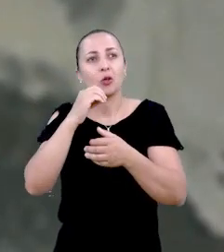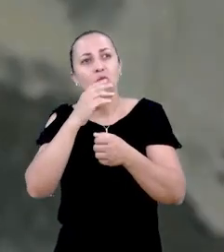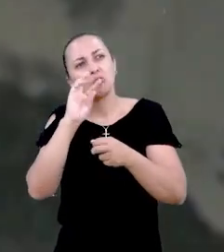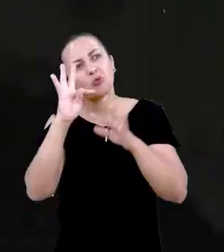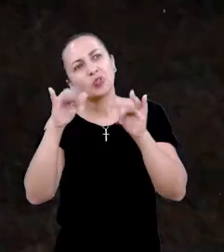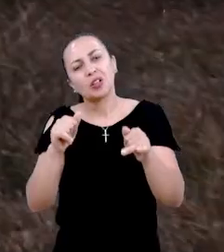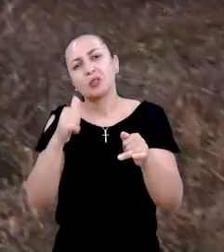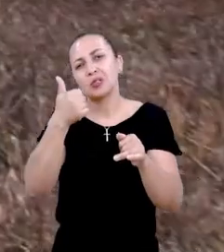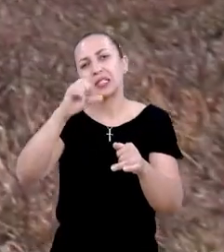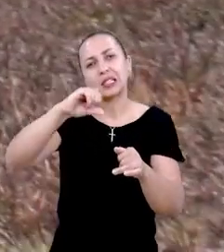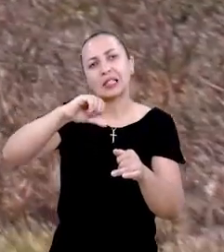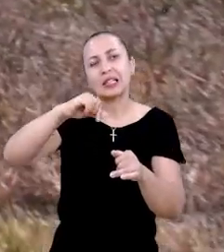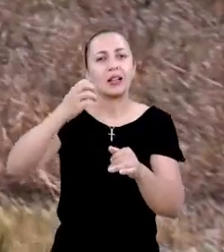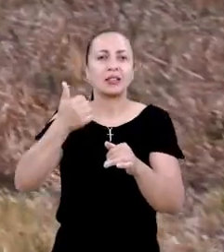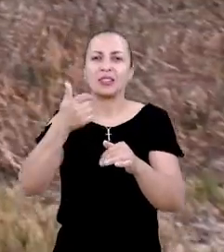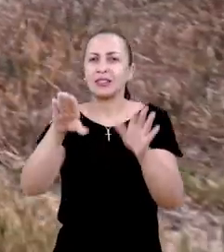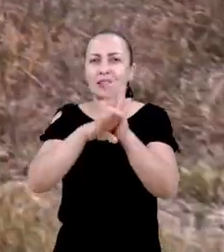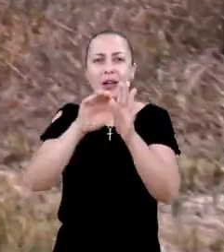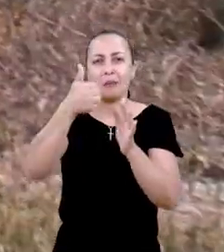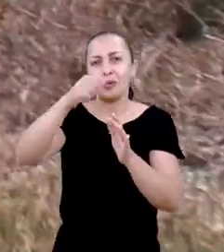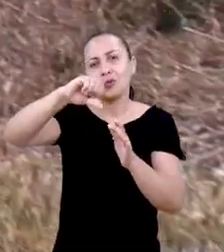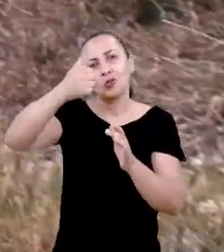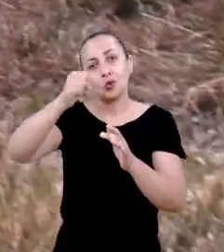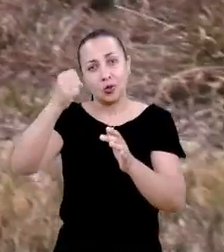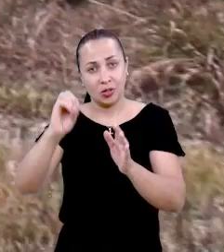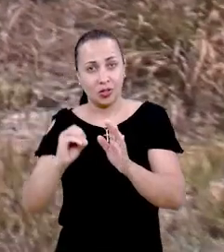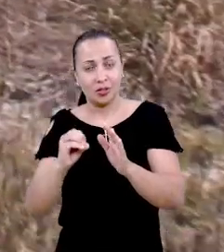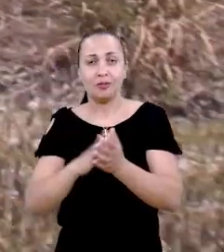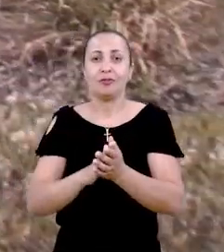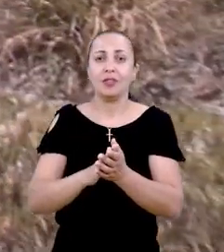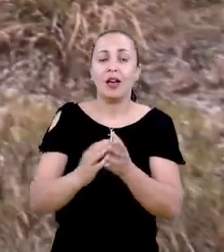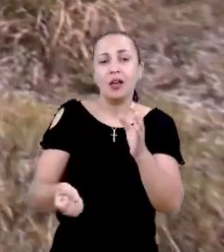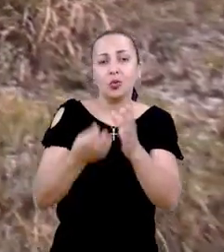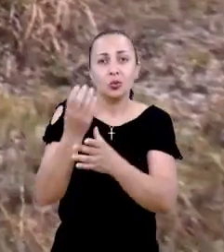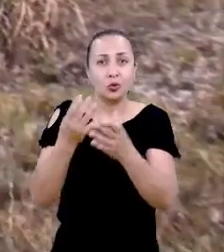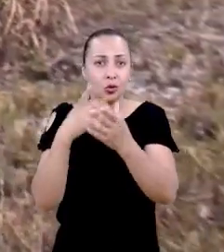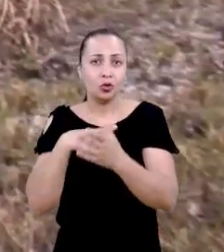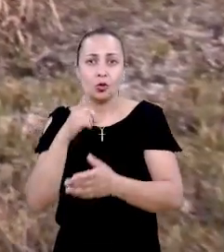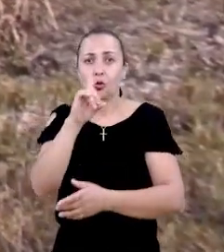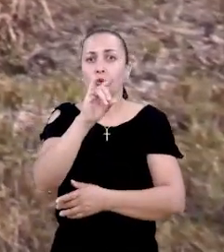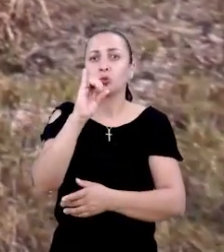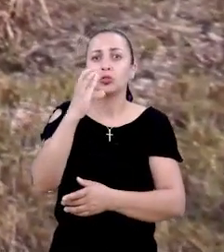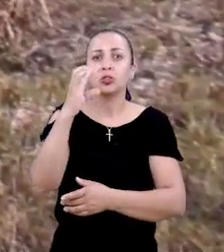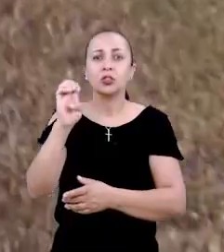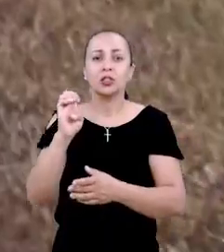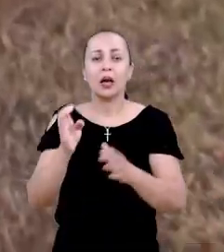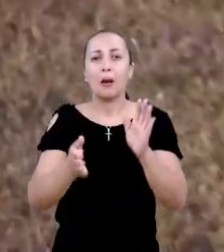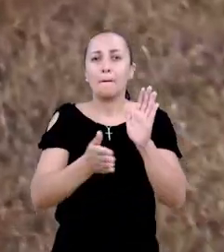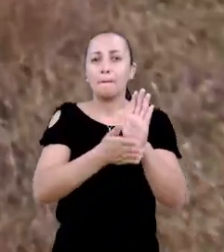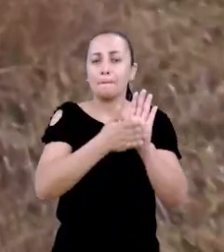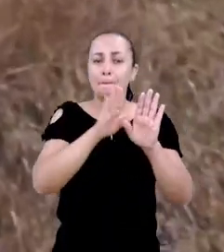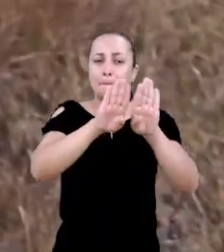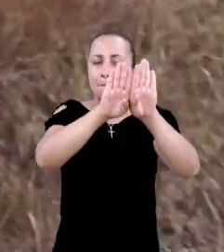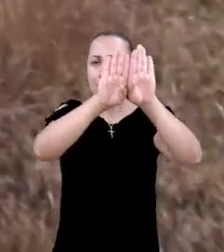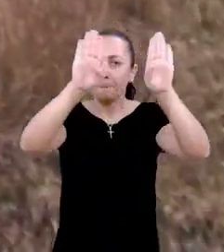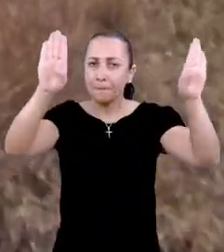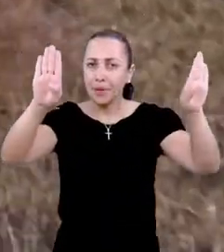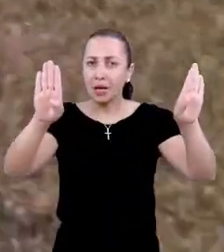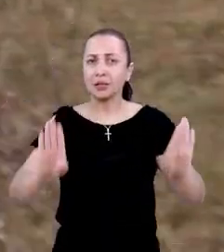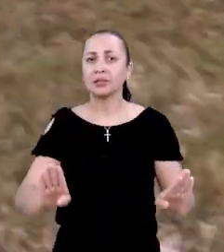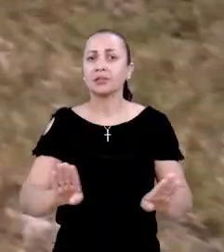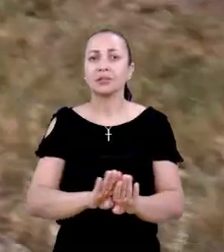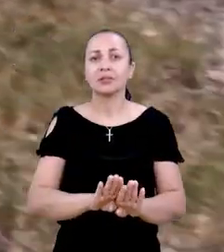anos 80. No lugar onde havia sido instalada a salina, a existência de um dique, uma espécie de parede, impediu durante